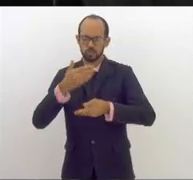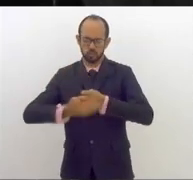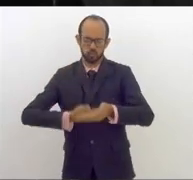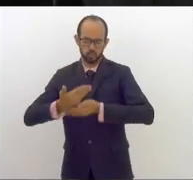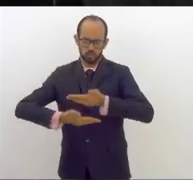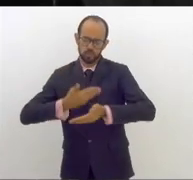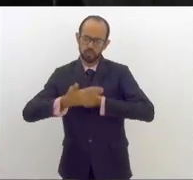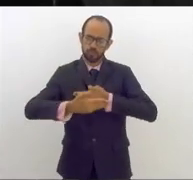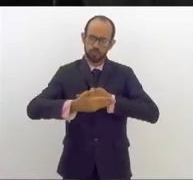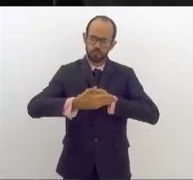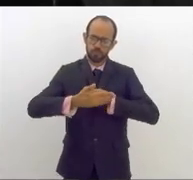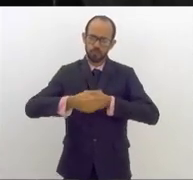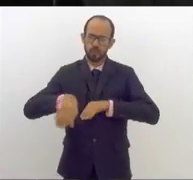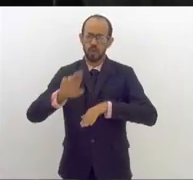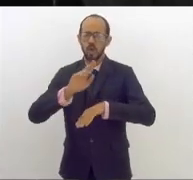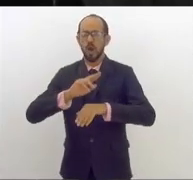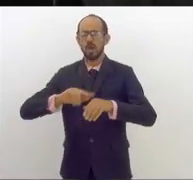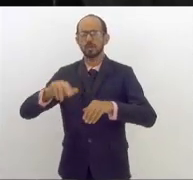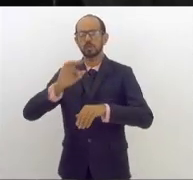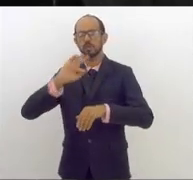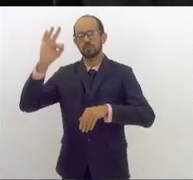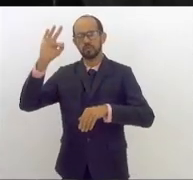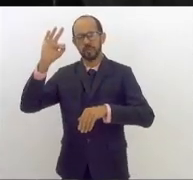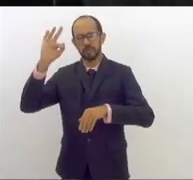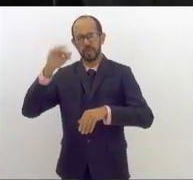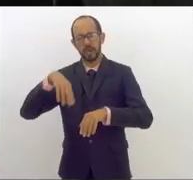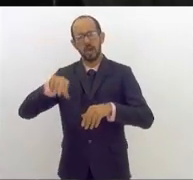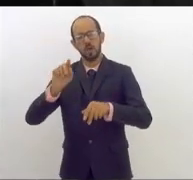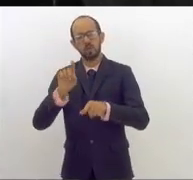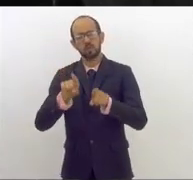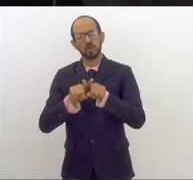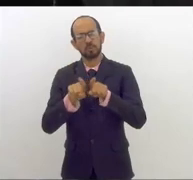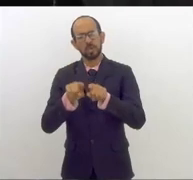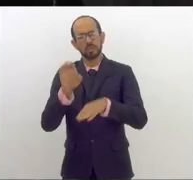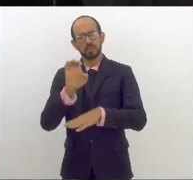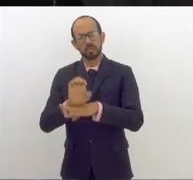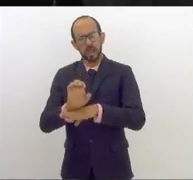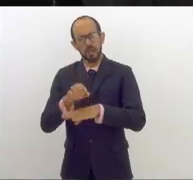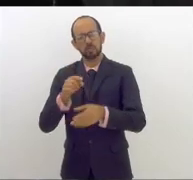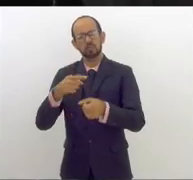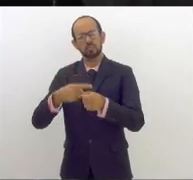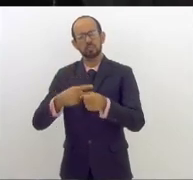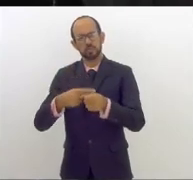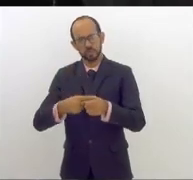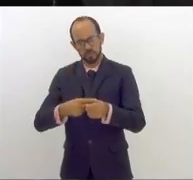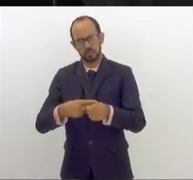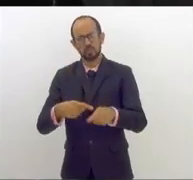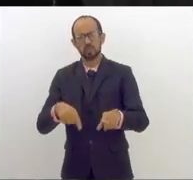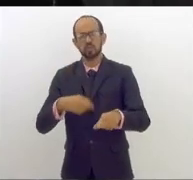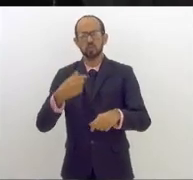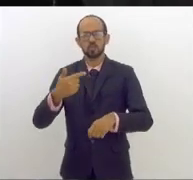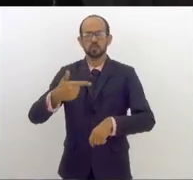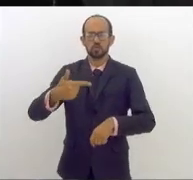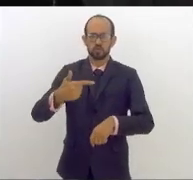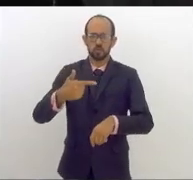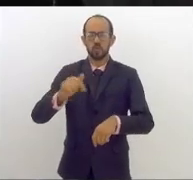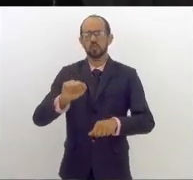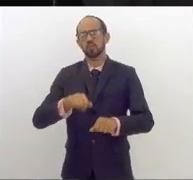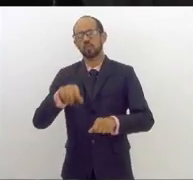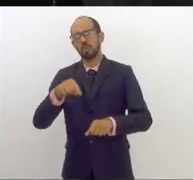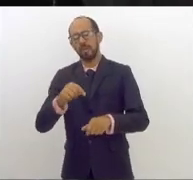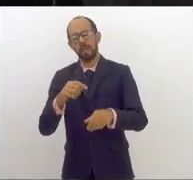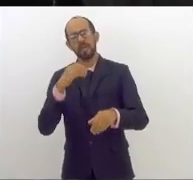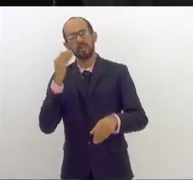entre a união dos estados e os municípios e o DF Distrito Federal também em relação à educação o segundo aspecto a busca da